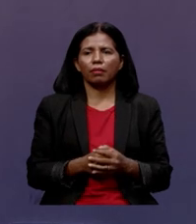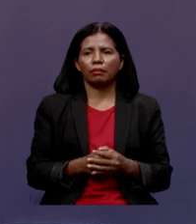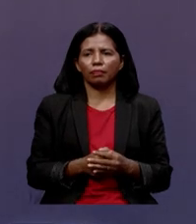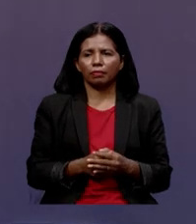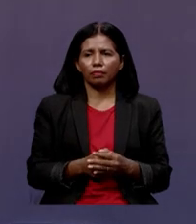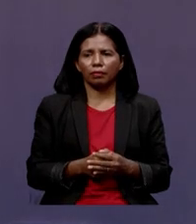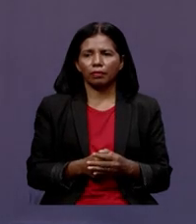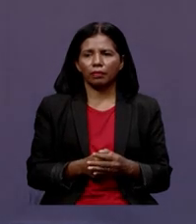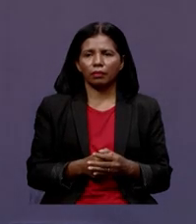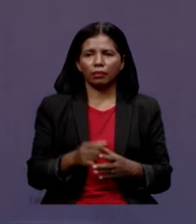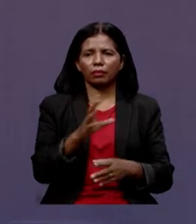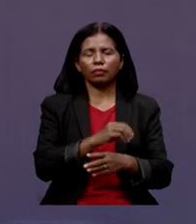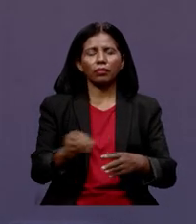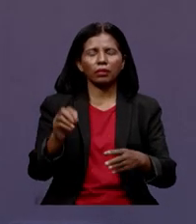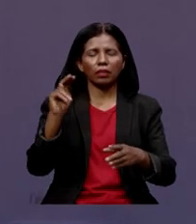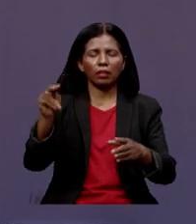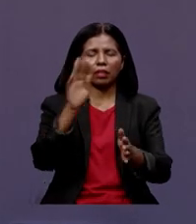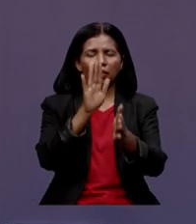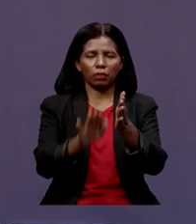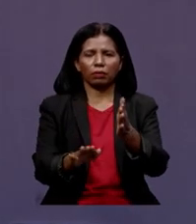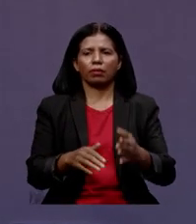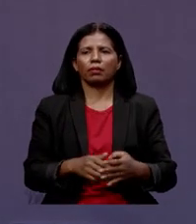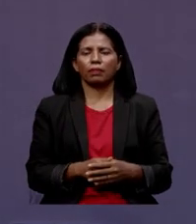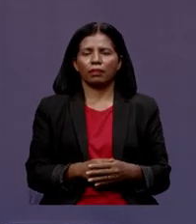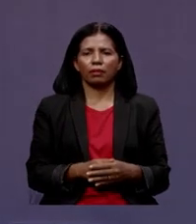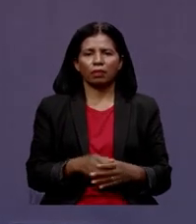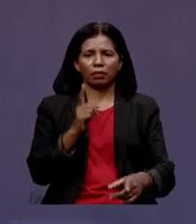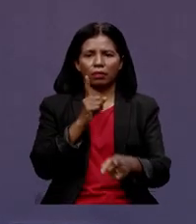minha eco é limitado ali. Do que